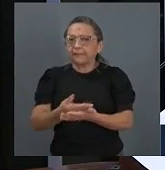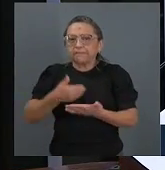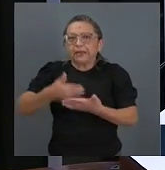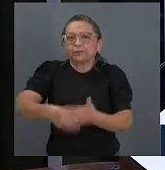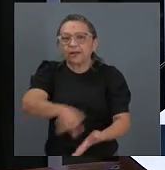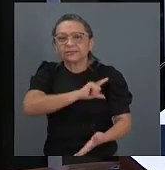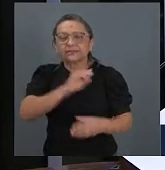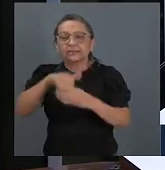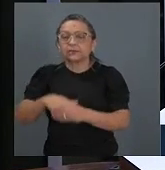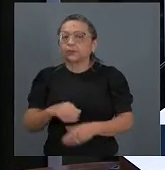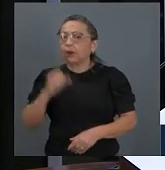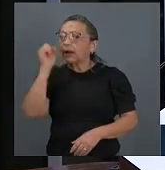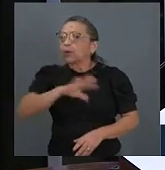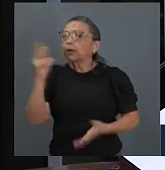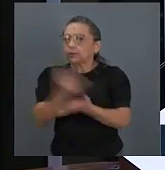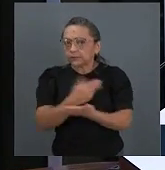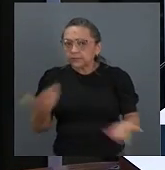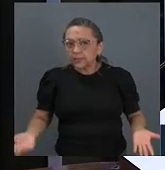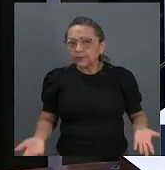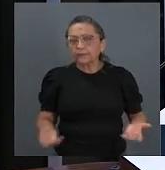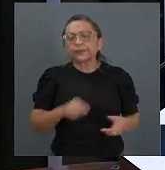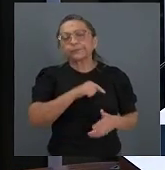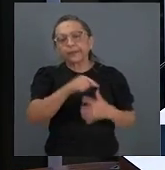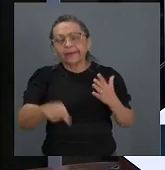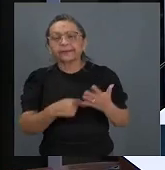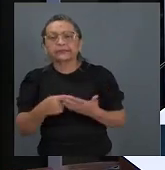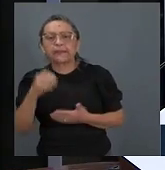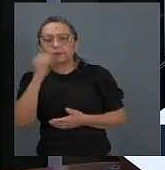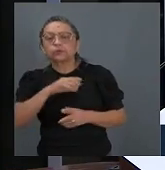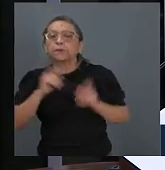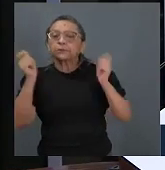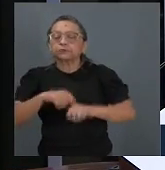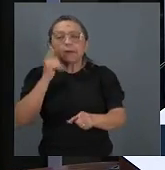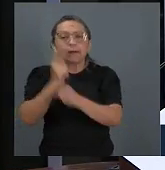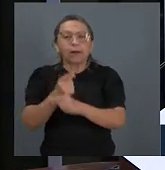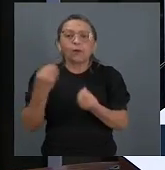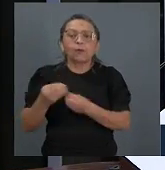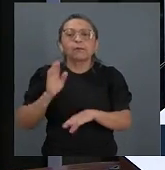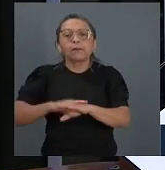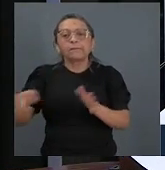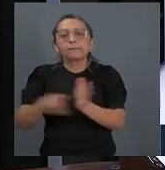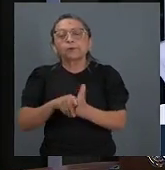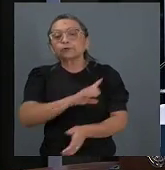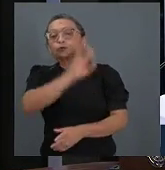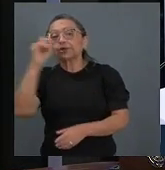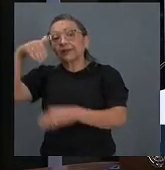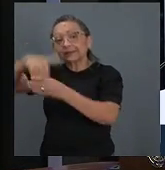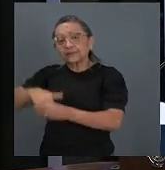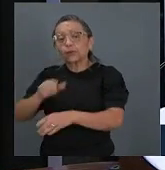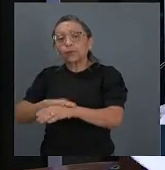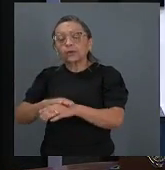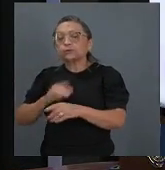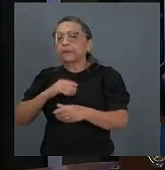Foi algo absurdo que aconteceu. Tais anomalias só são possíveis de detectar no próprio dia das eleições, quando o estrago já